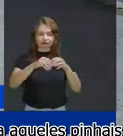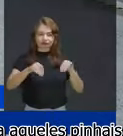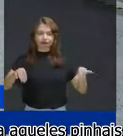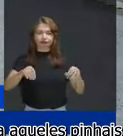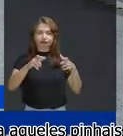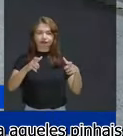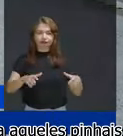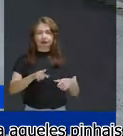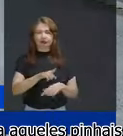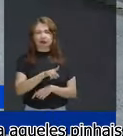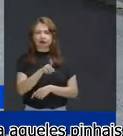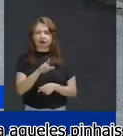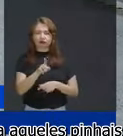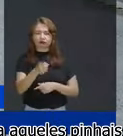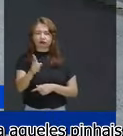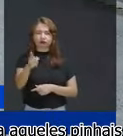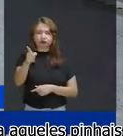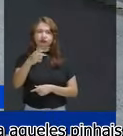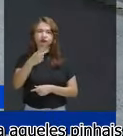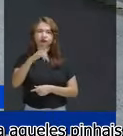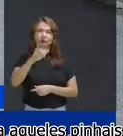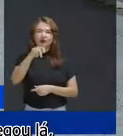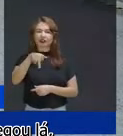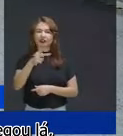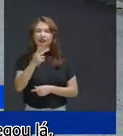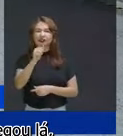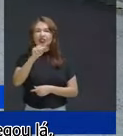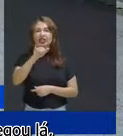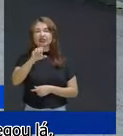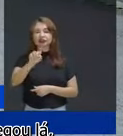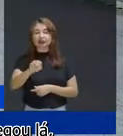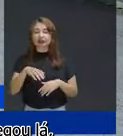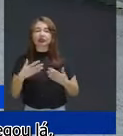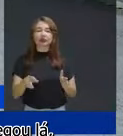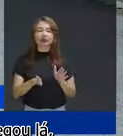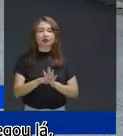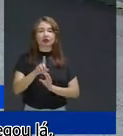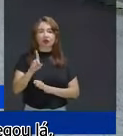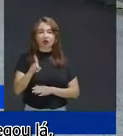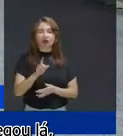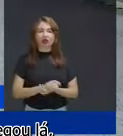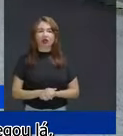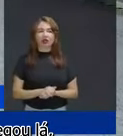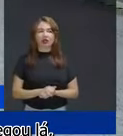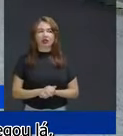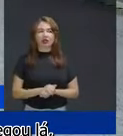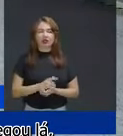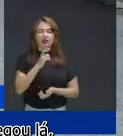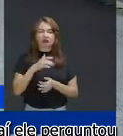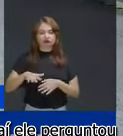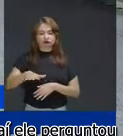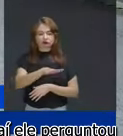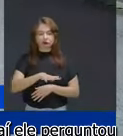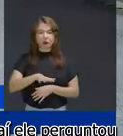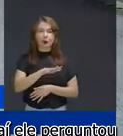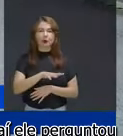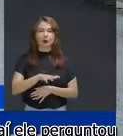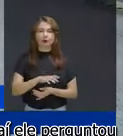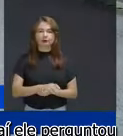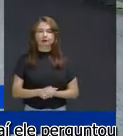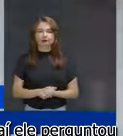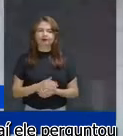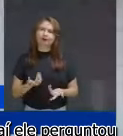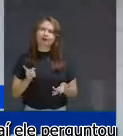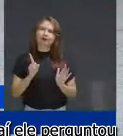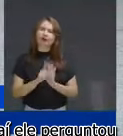quem vai para aqueles pinhais ali, passando ali um pouco, né? E aí ele, quando chegou lá, passava um rio em frente do local onde ele comprou, né? E